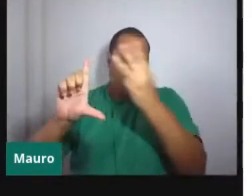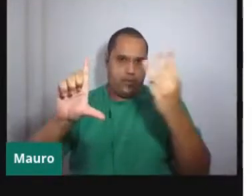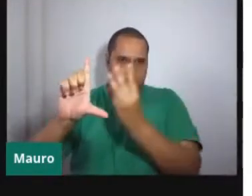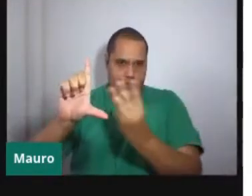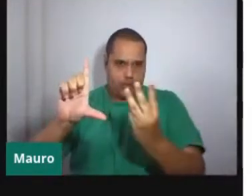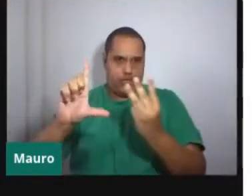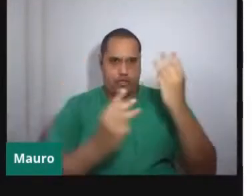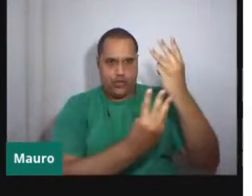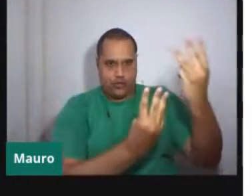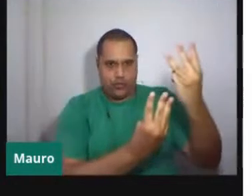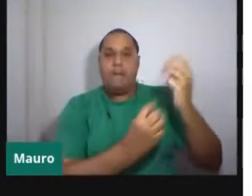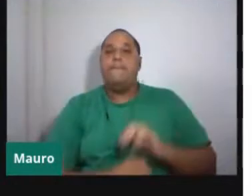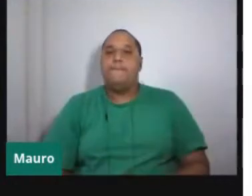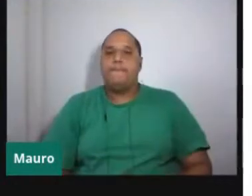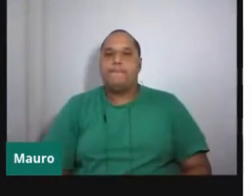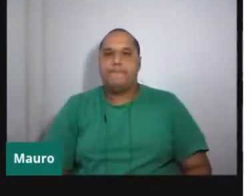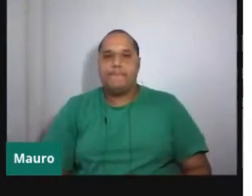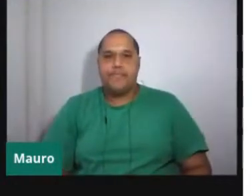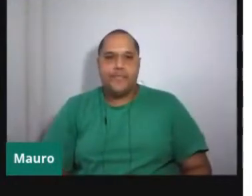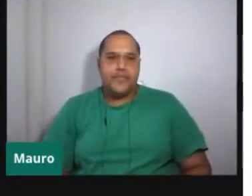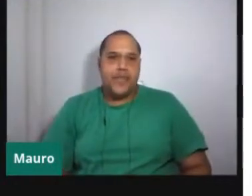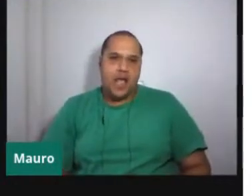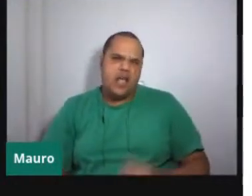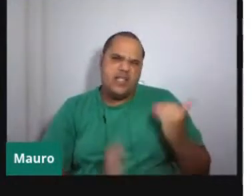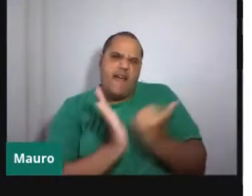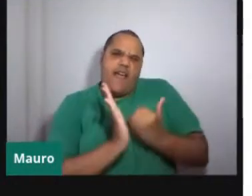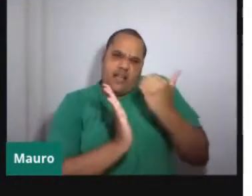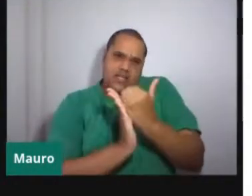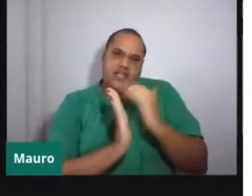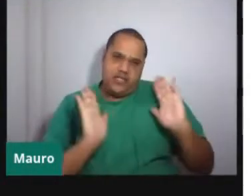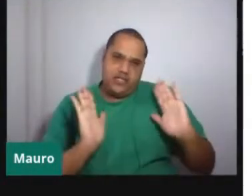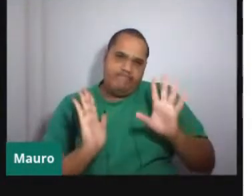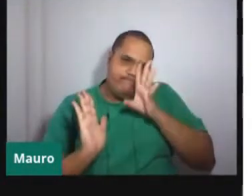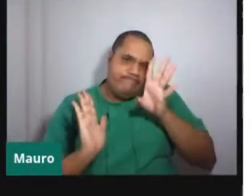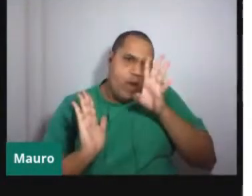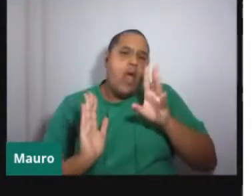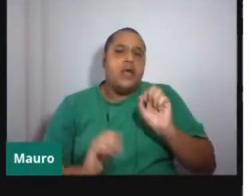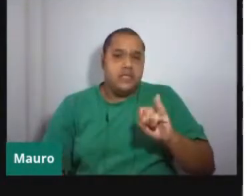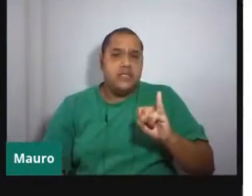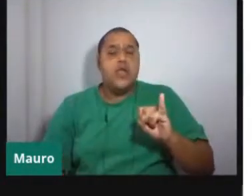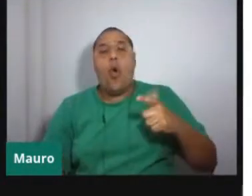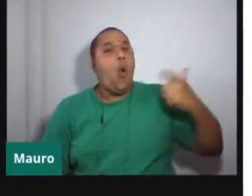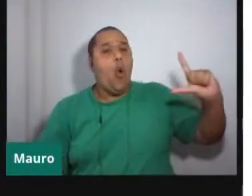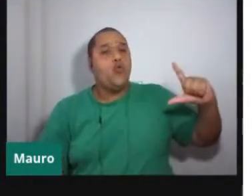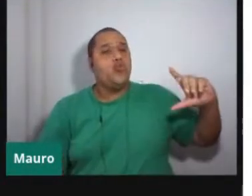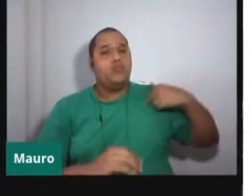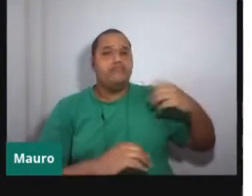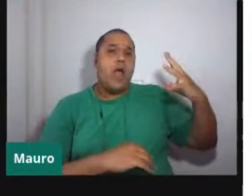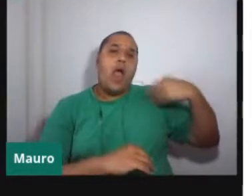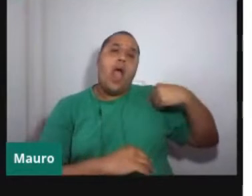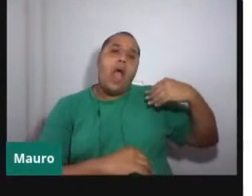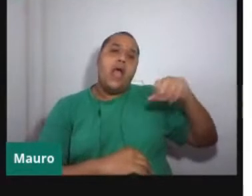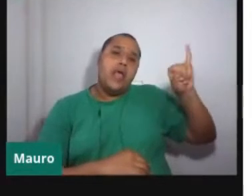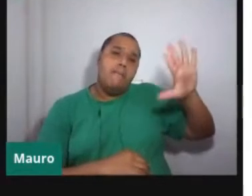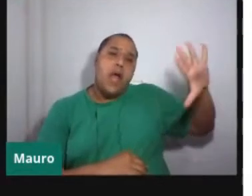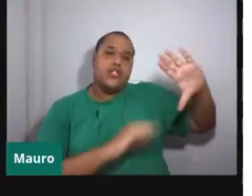controles. Obviamente, né, isso aqui é um exemplo exagerado, não é real, se eu desse um novo sujeito, vocês provavelmente classificariam